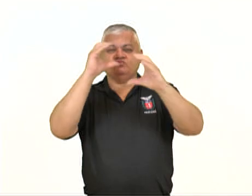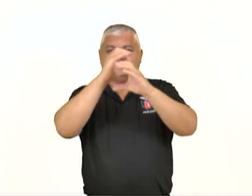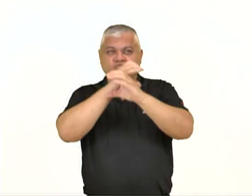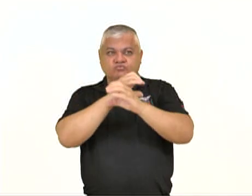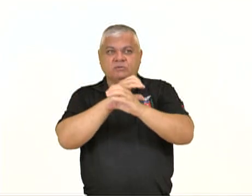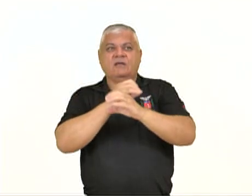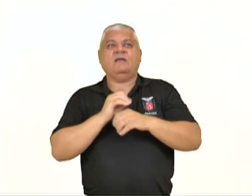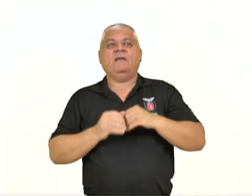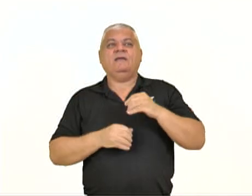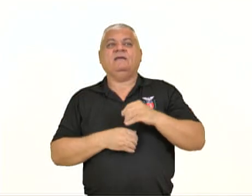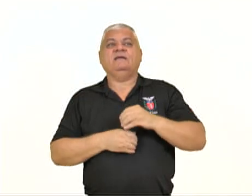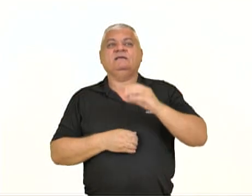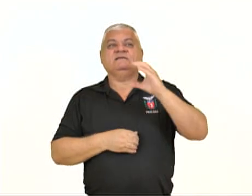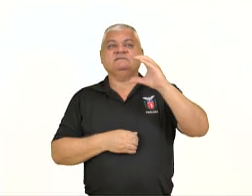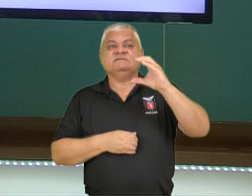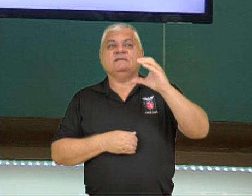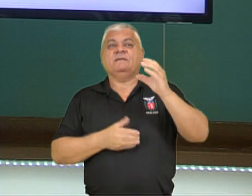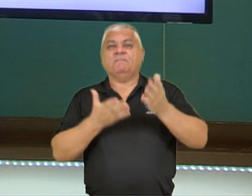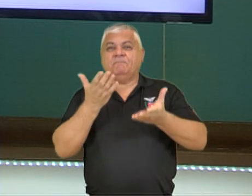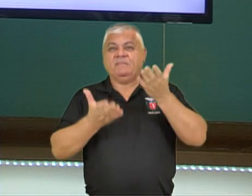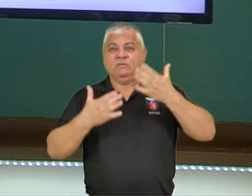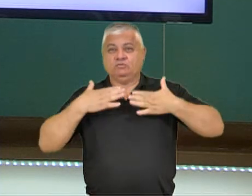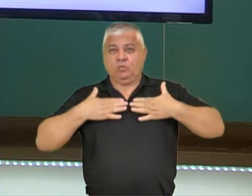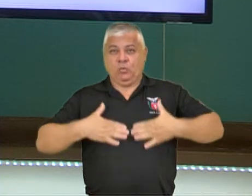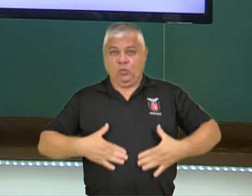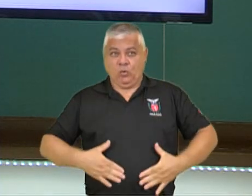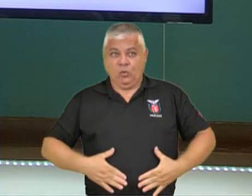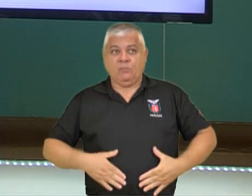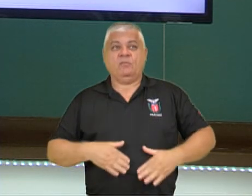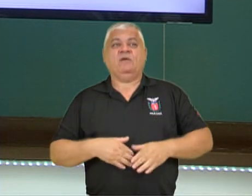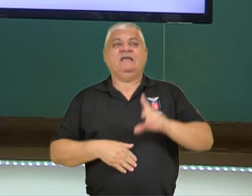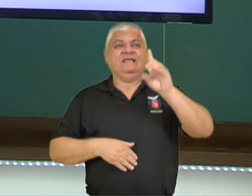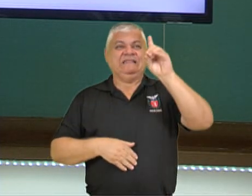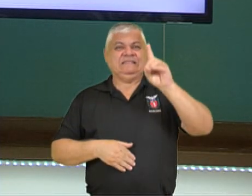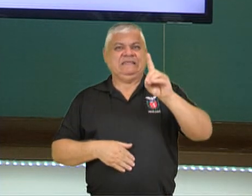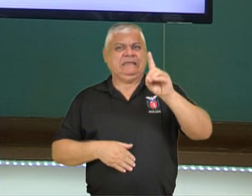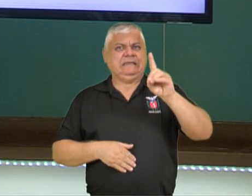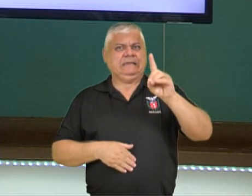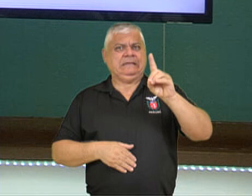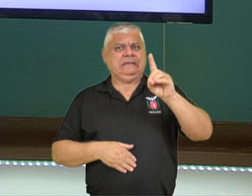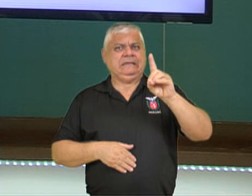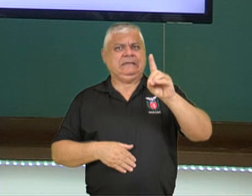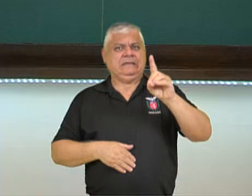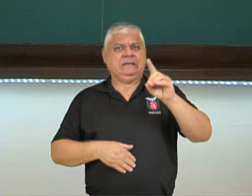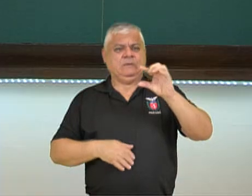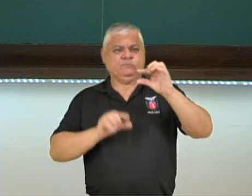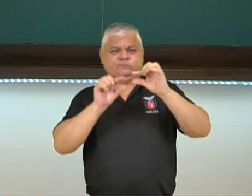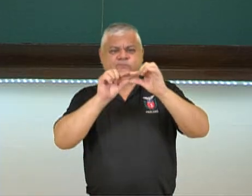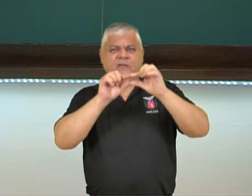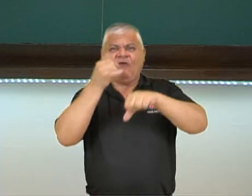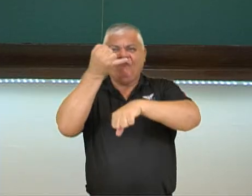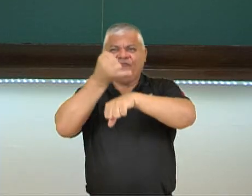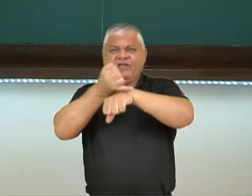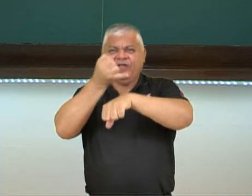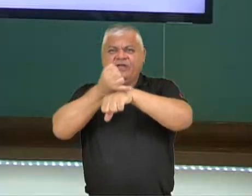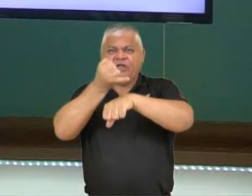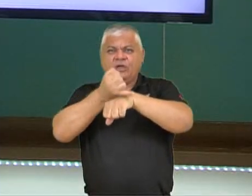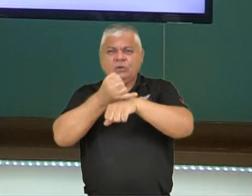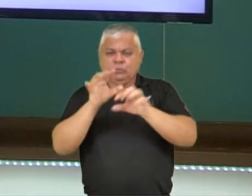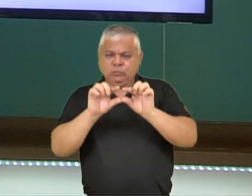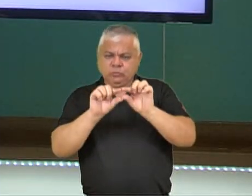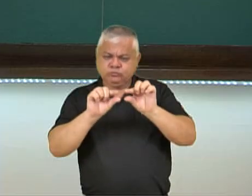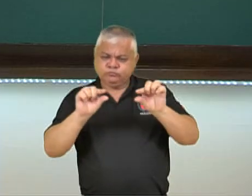item D, de uma liga de ferro. Densidade de uma liga de ferro. Cara, faz a mesma técnica que a gente fez